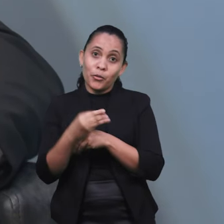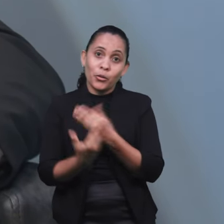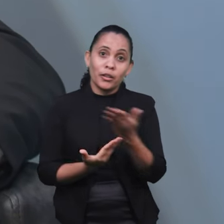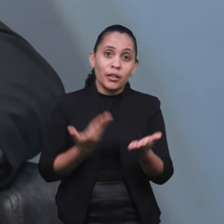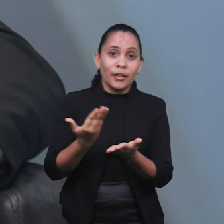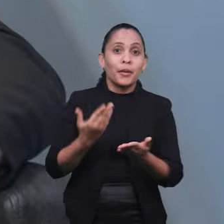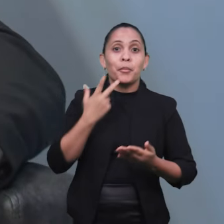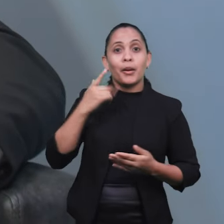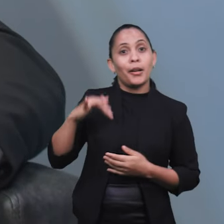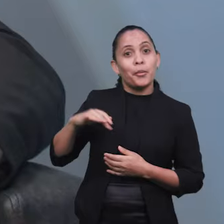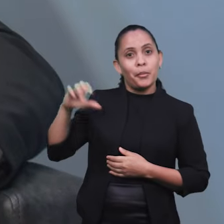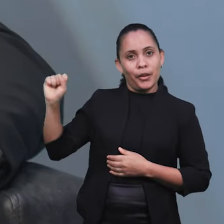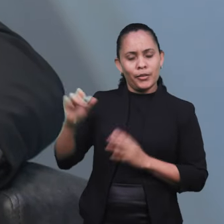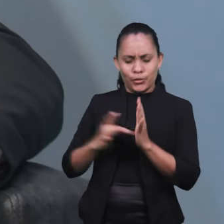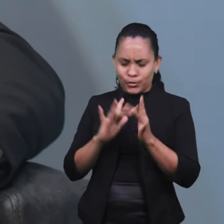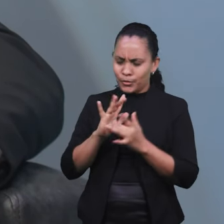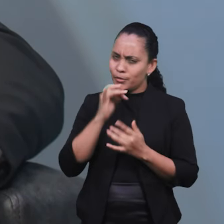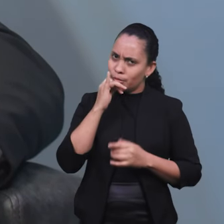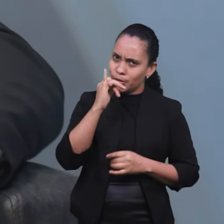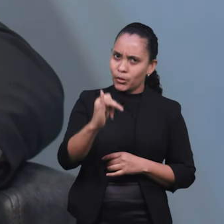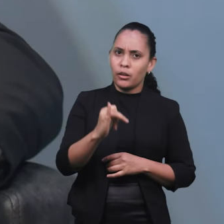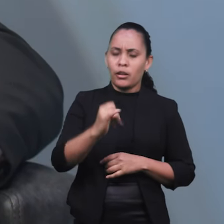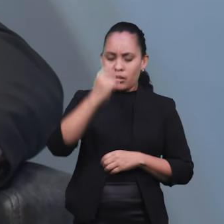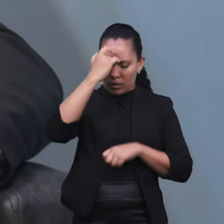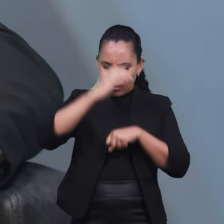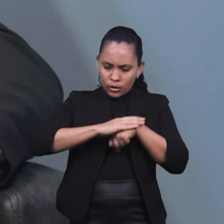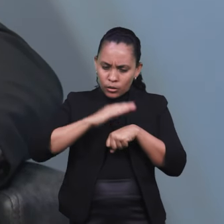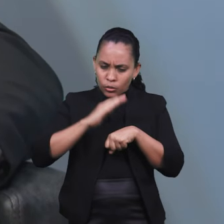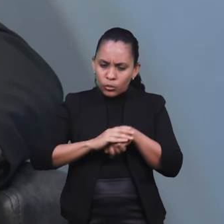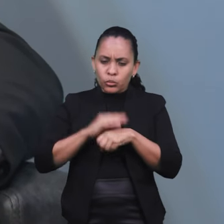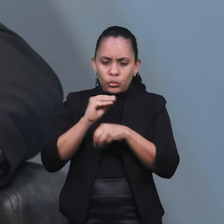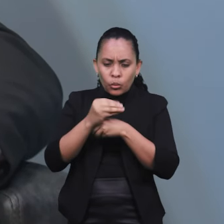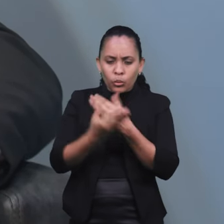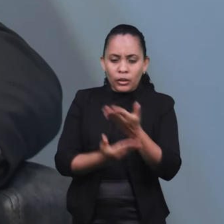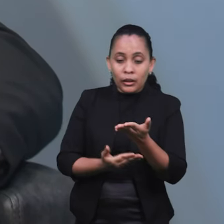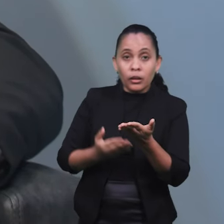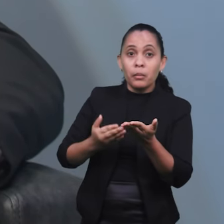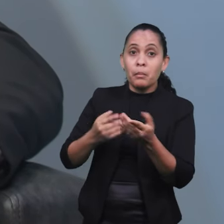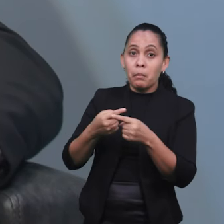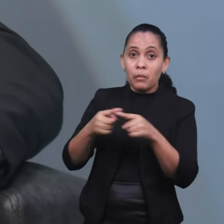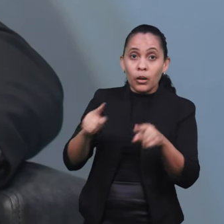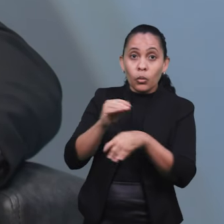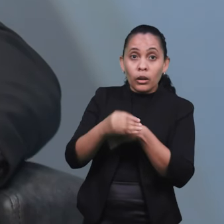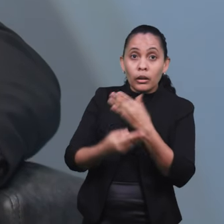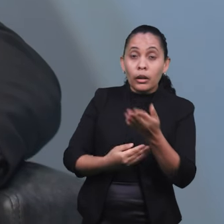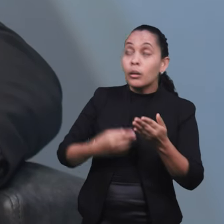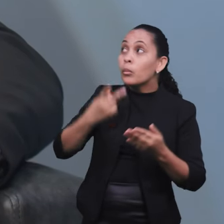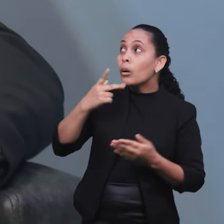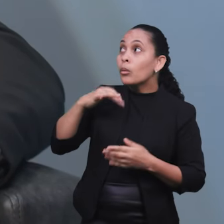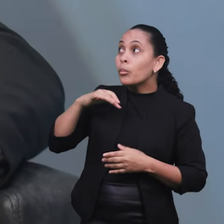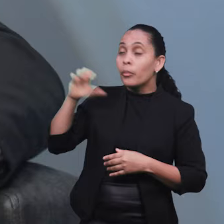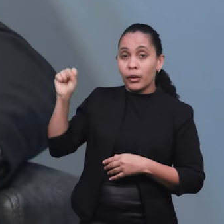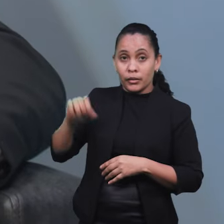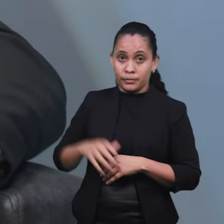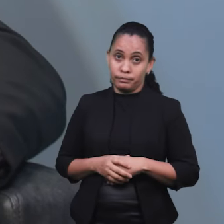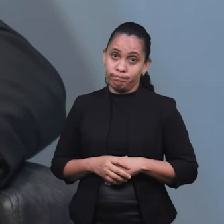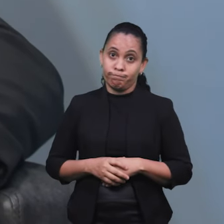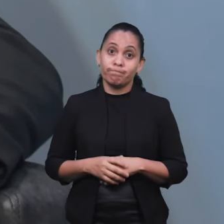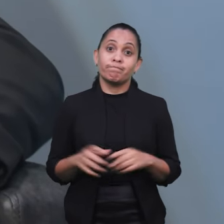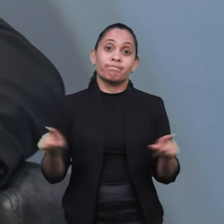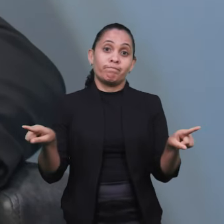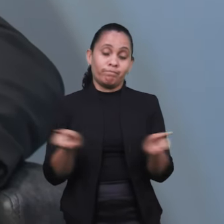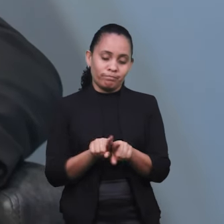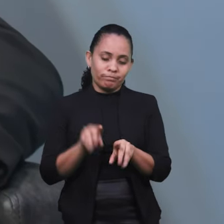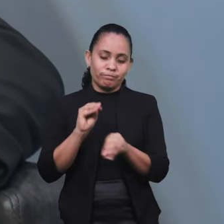para o Pai. Ele diz isso. Eu estou cuidando para o Pai. E aqui